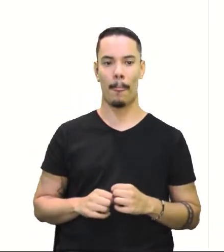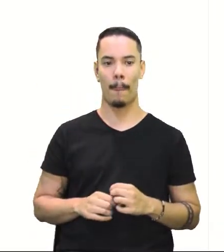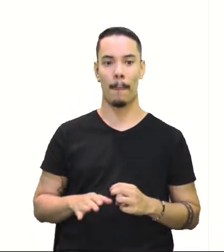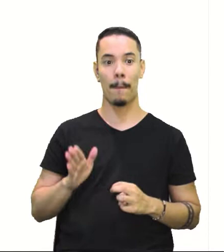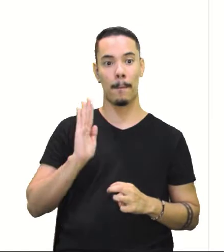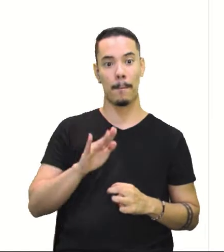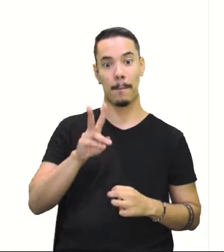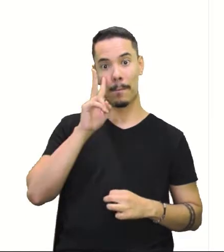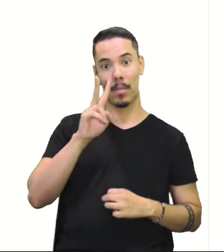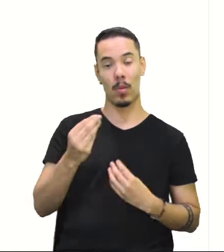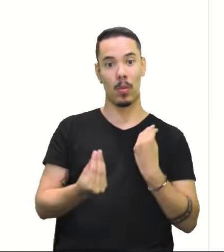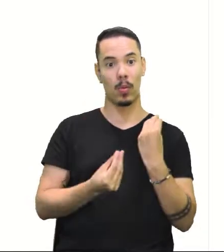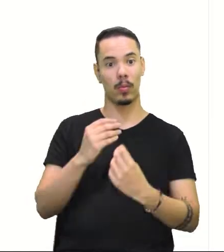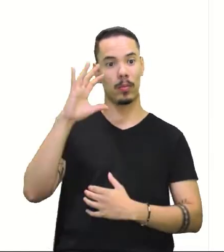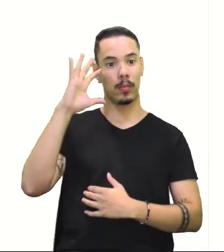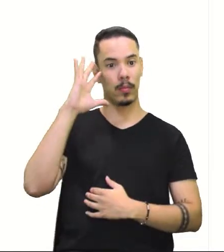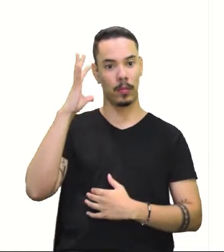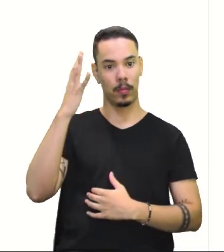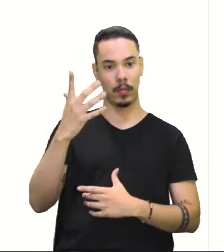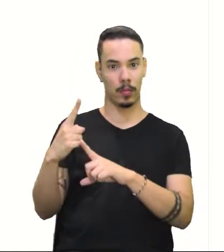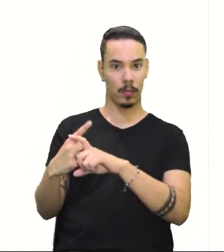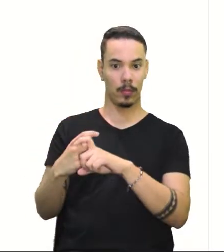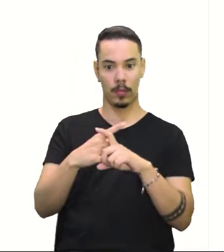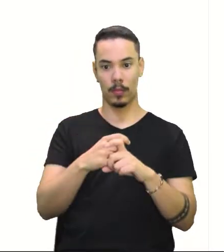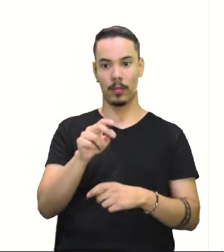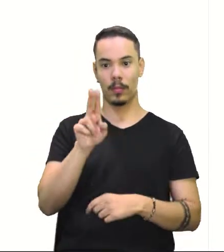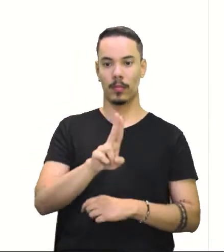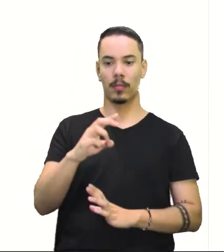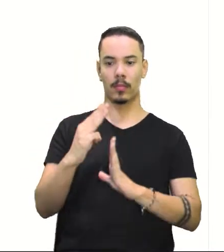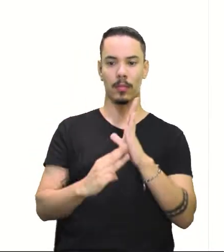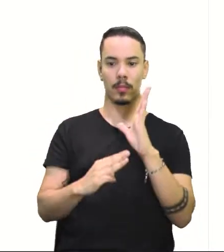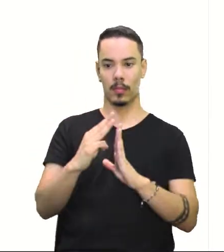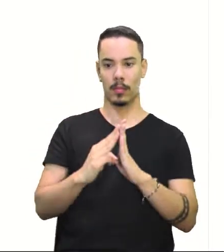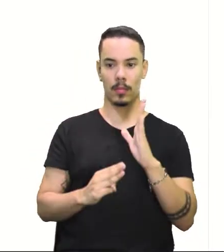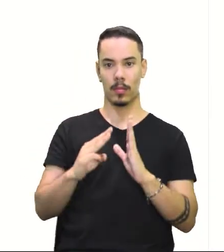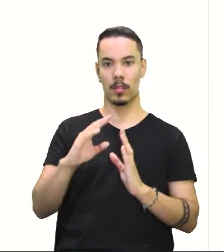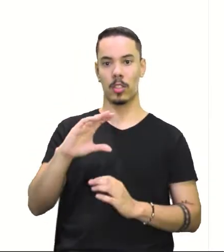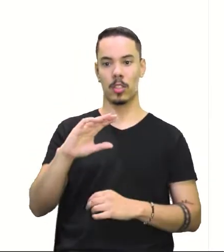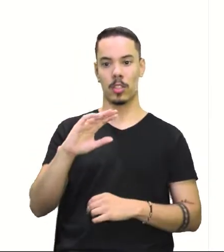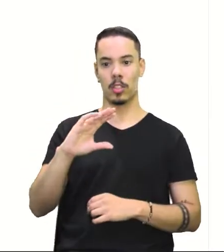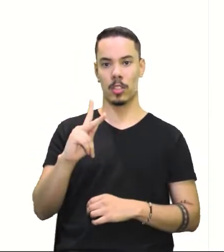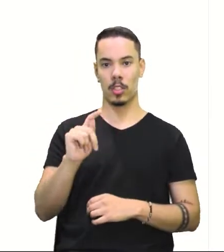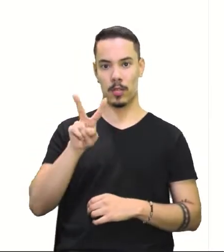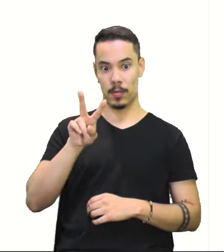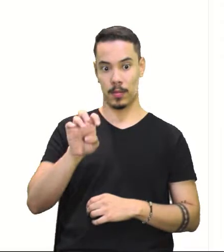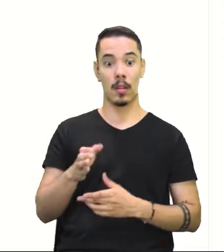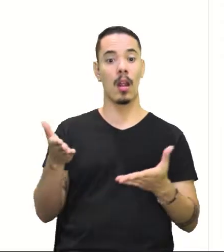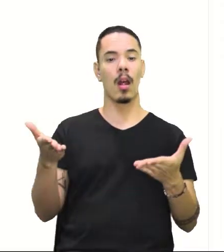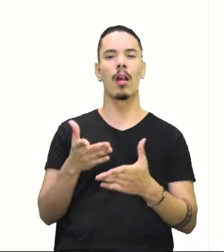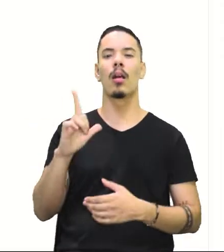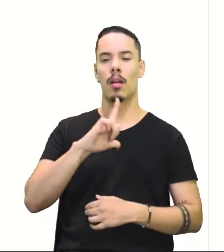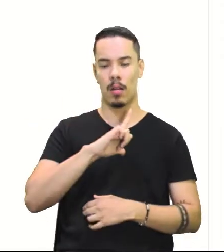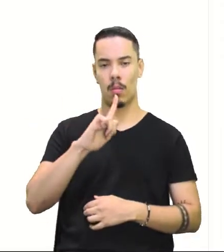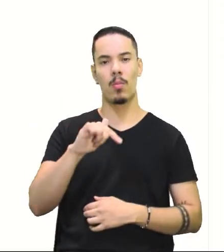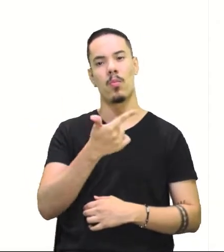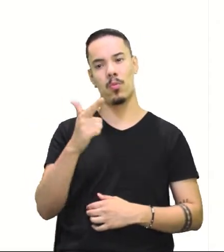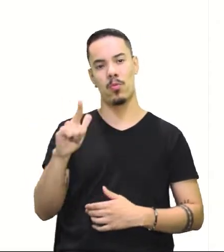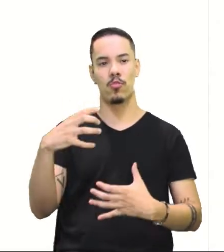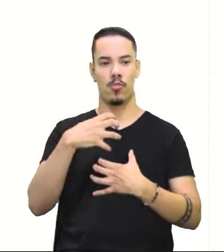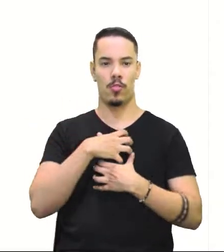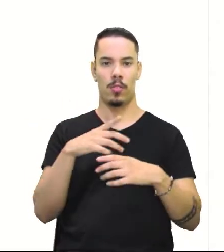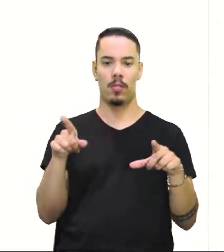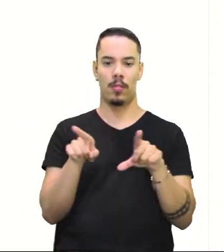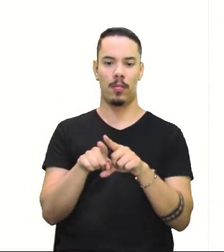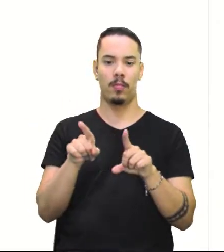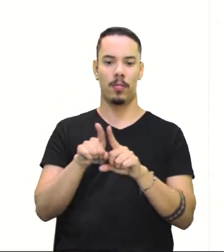como resolver divisão de polinômios usando o método das chaves. Vamos ver agora uma outra maneira, o famoso